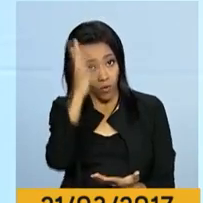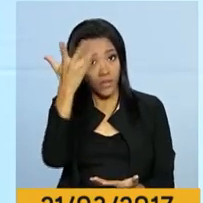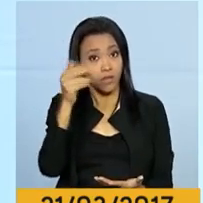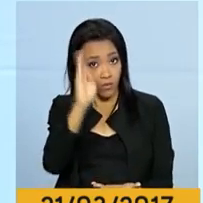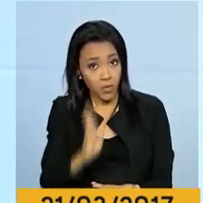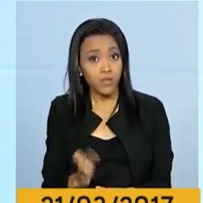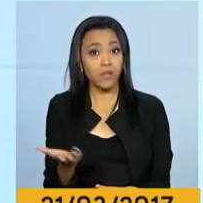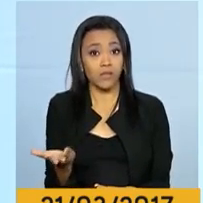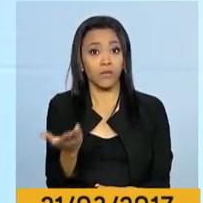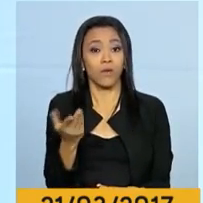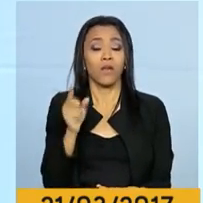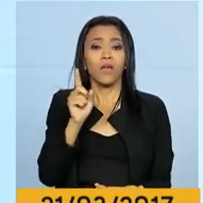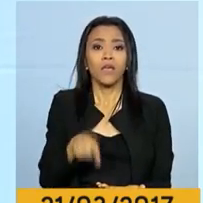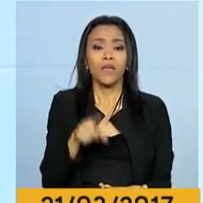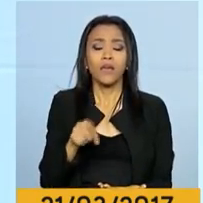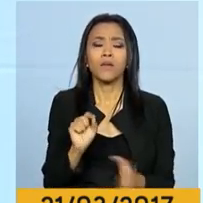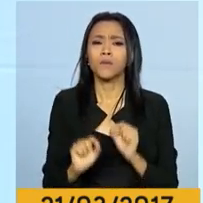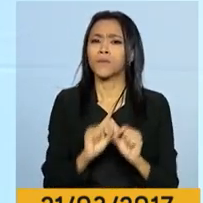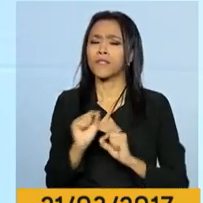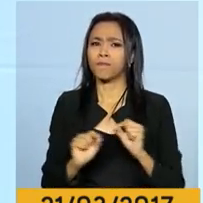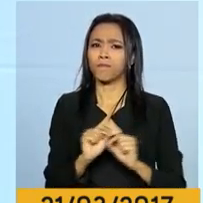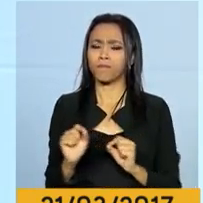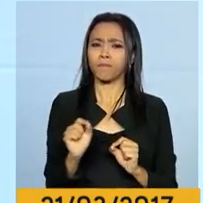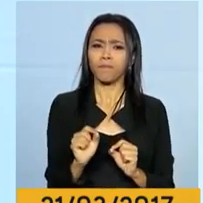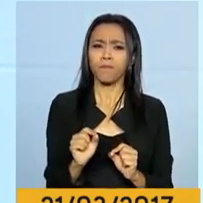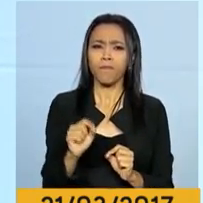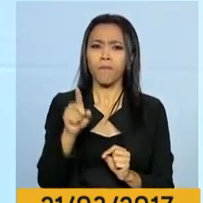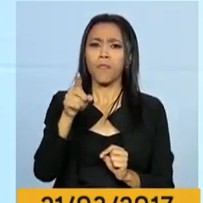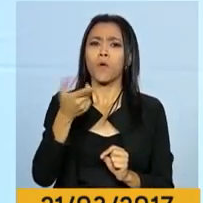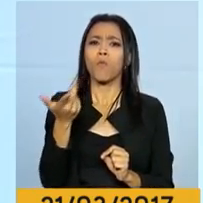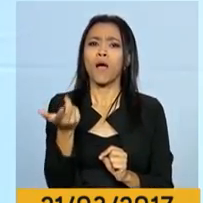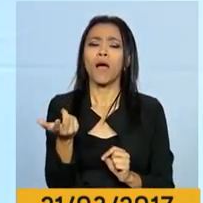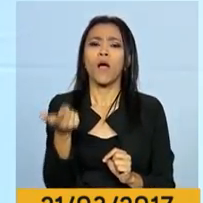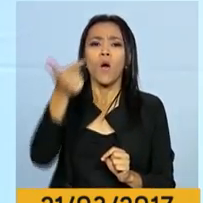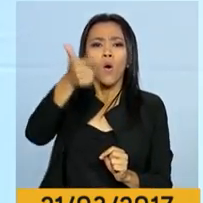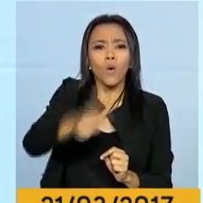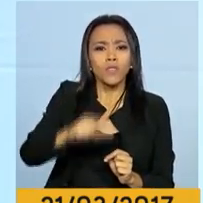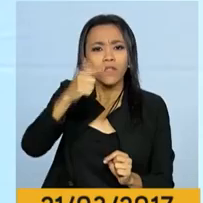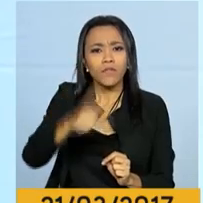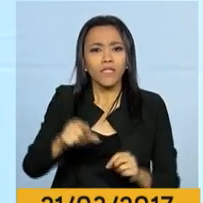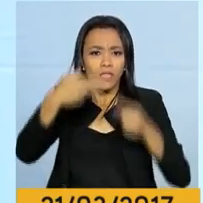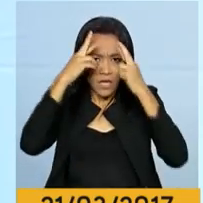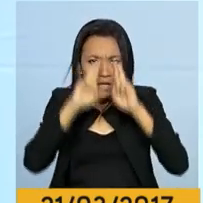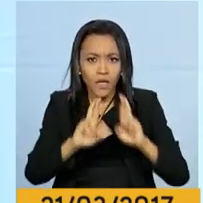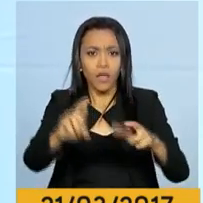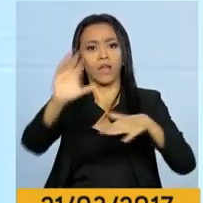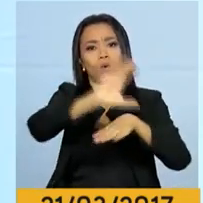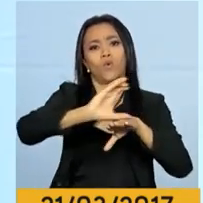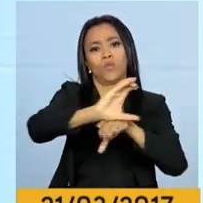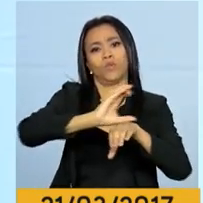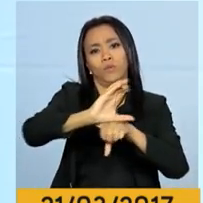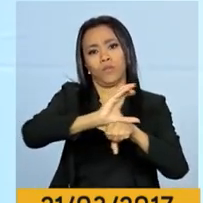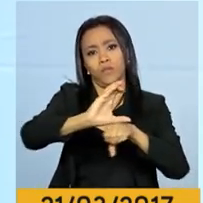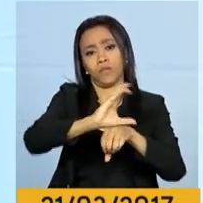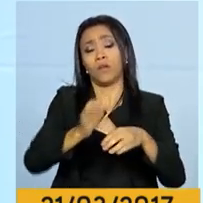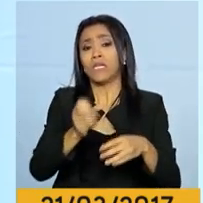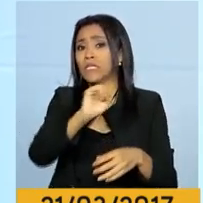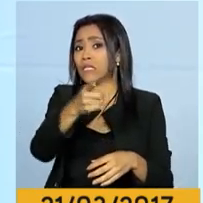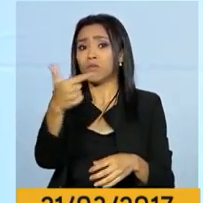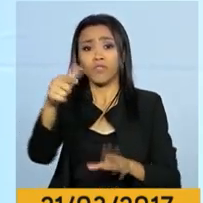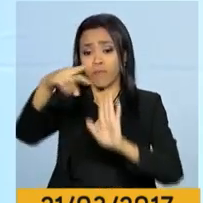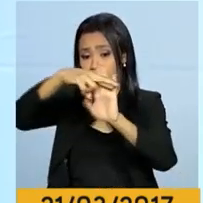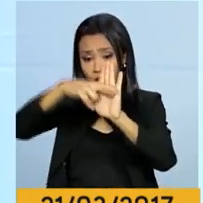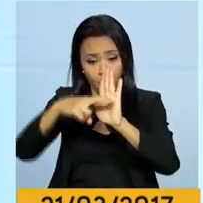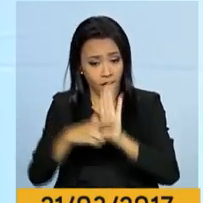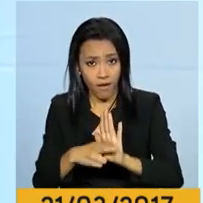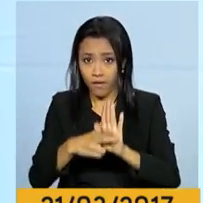Brasil, que é um fenômeno, convenhamos, de uma espécie de reconstitucionalização do nosso país. Porque se nós não tivermos as regras